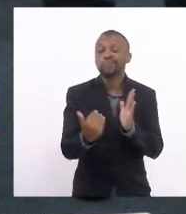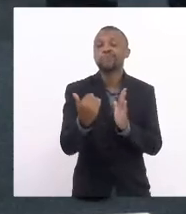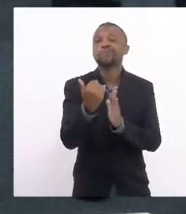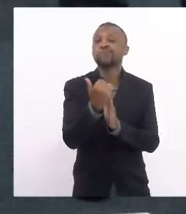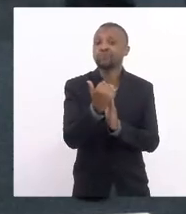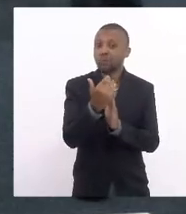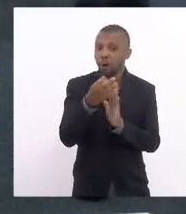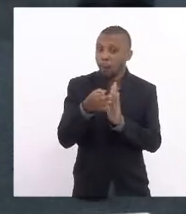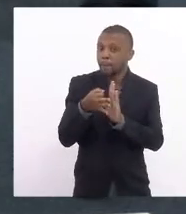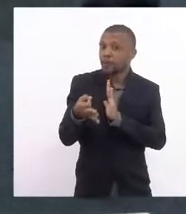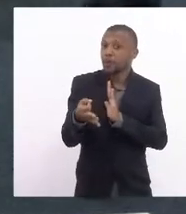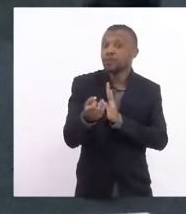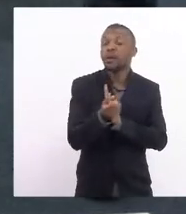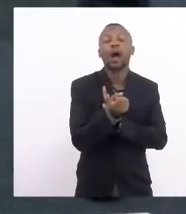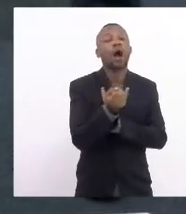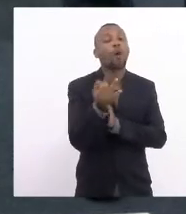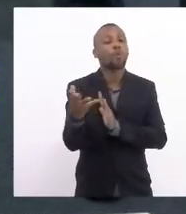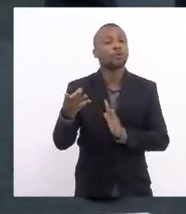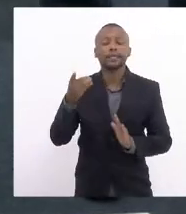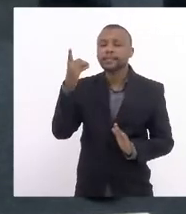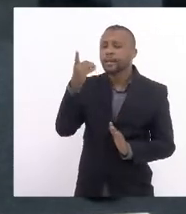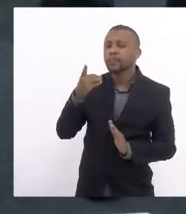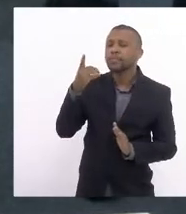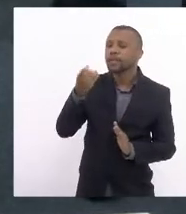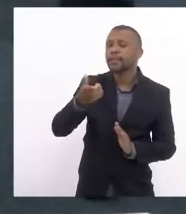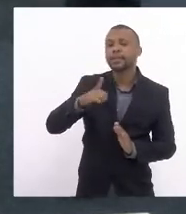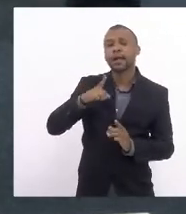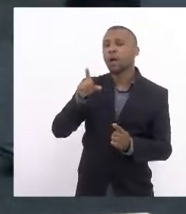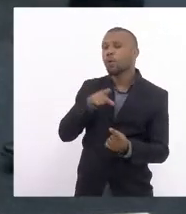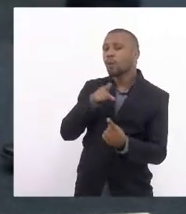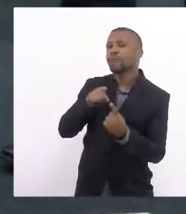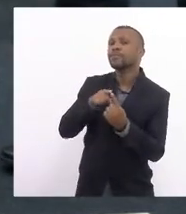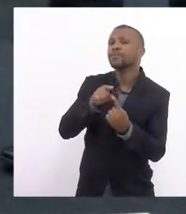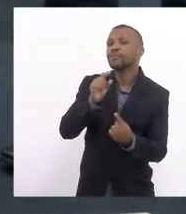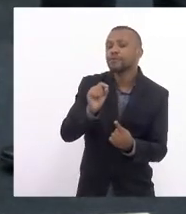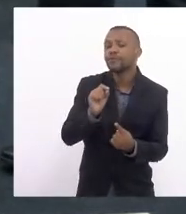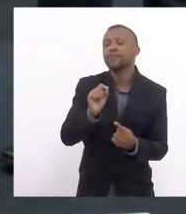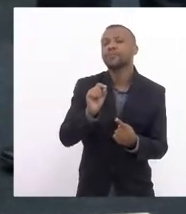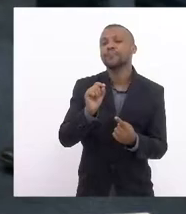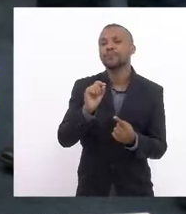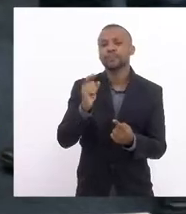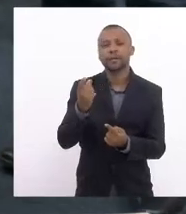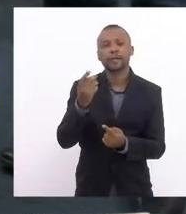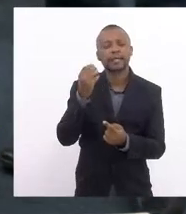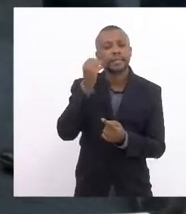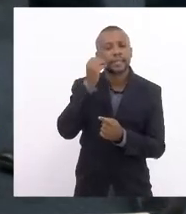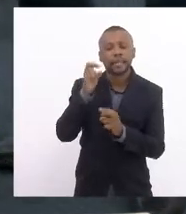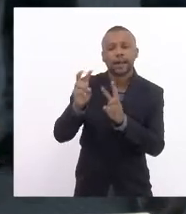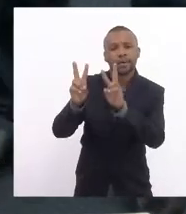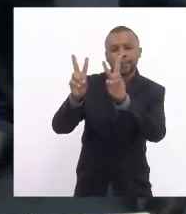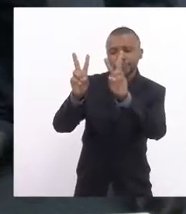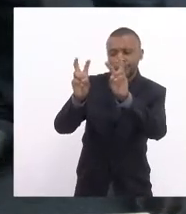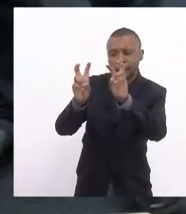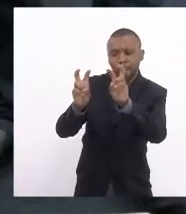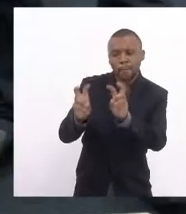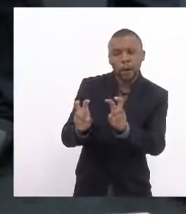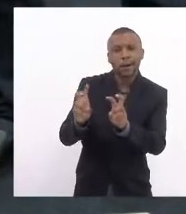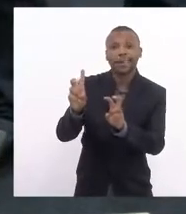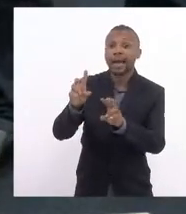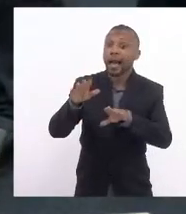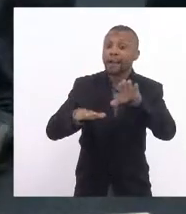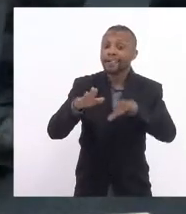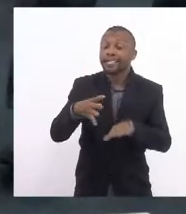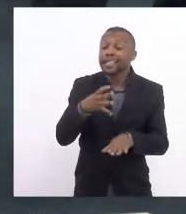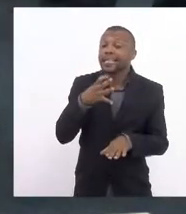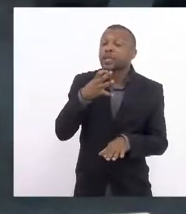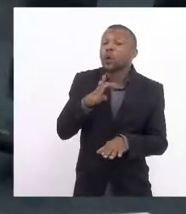equivocado o posicionamento de alguns deputados no sentido de querer tratar de um assunto que não conhece na